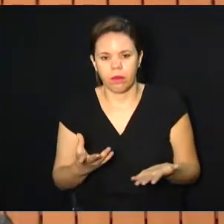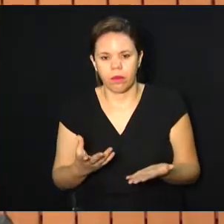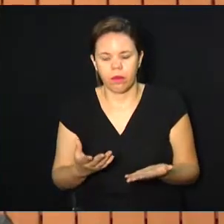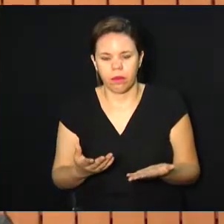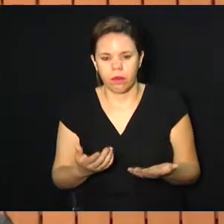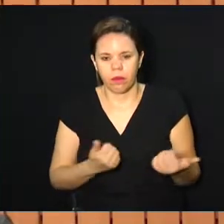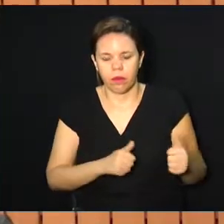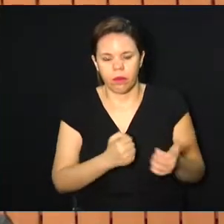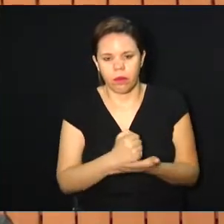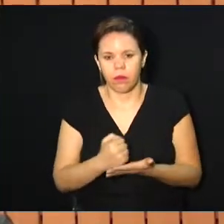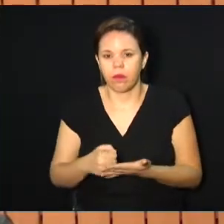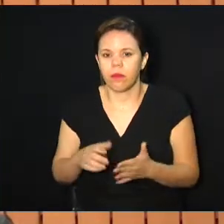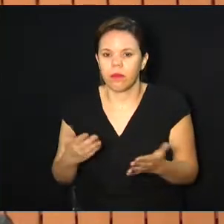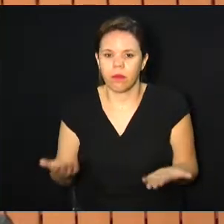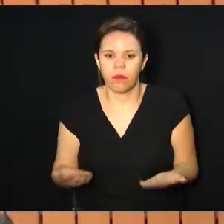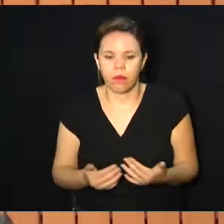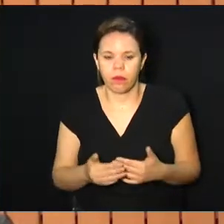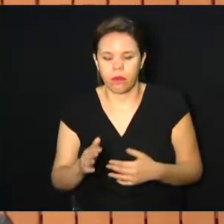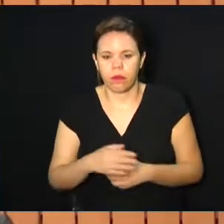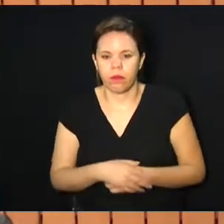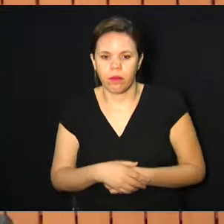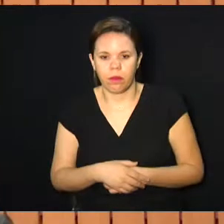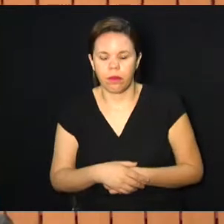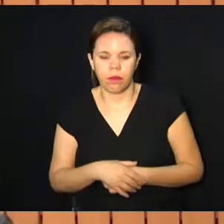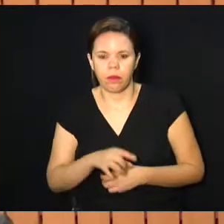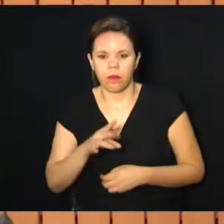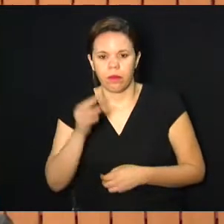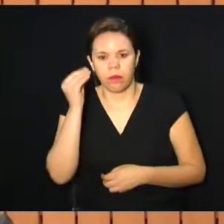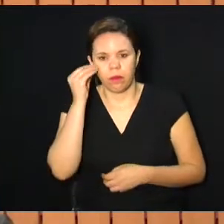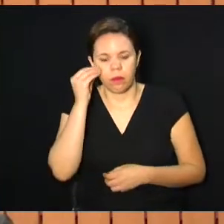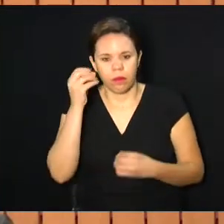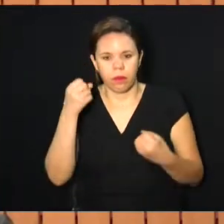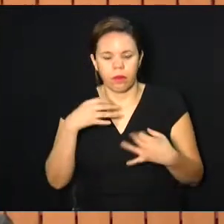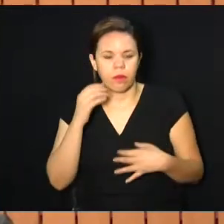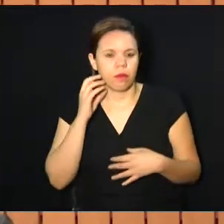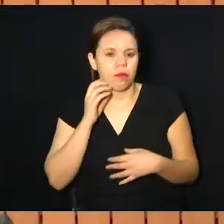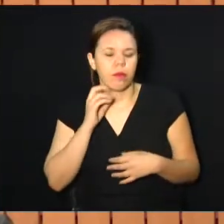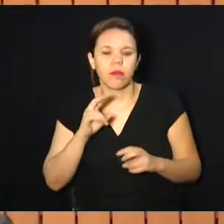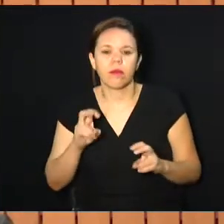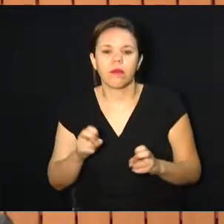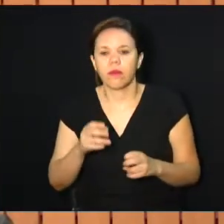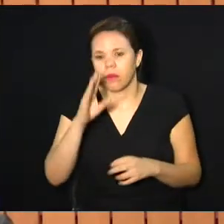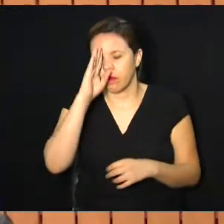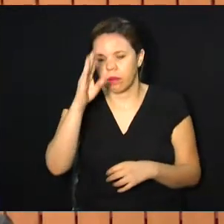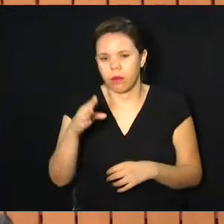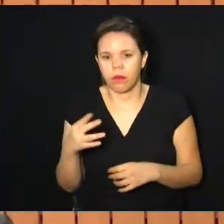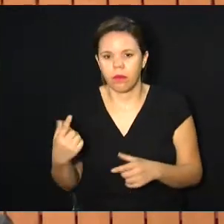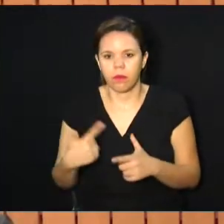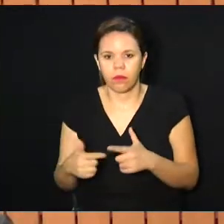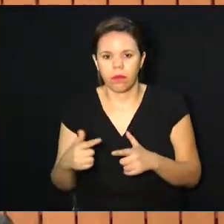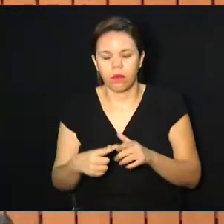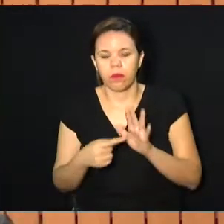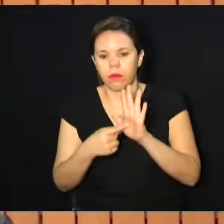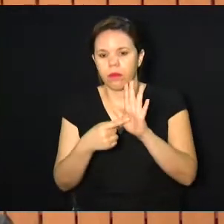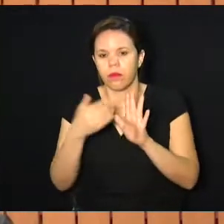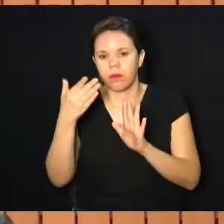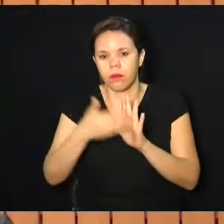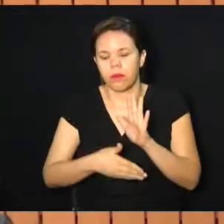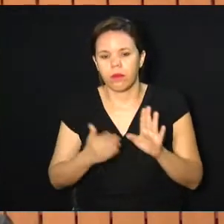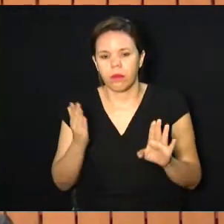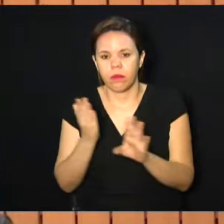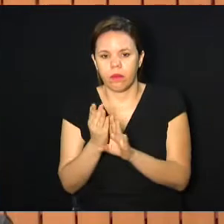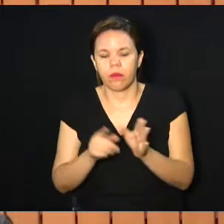licitação. Aí, só para tentar, enfim, explicar e debater um pouquinho os principais pontos que a gente levantou, eu peguei aqui os